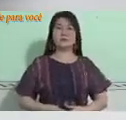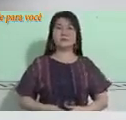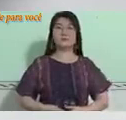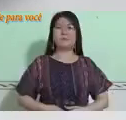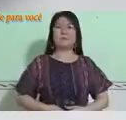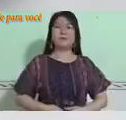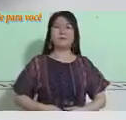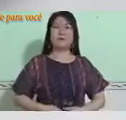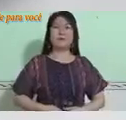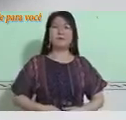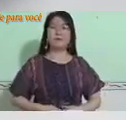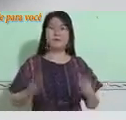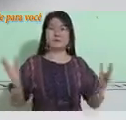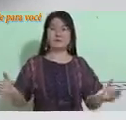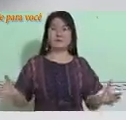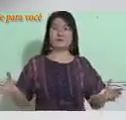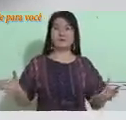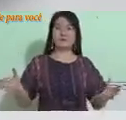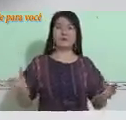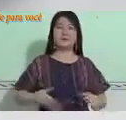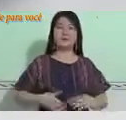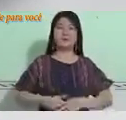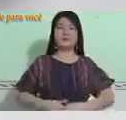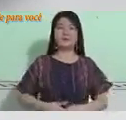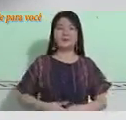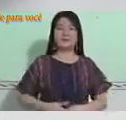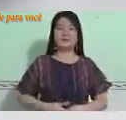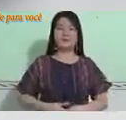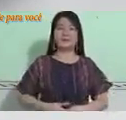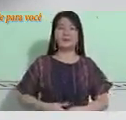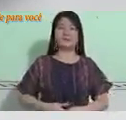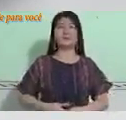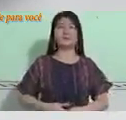o tremor é essencial e o tremor fisiológico exacerbado.